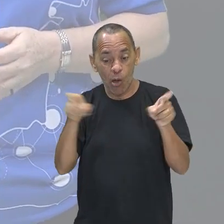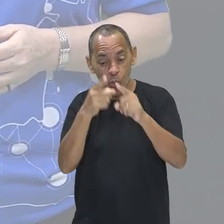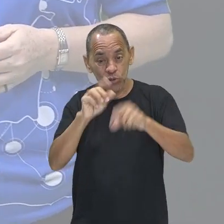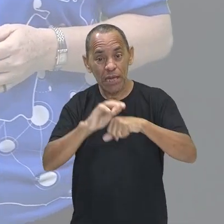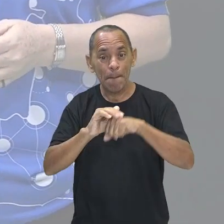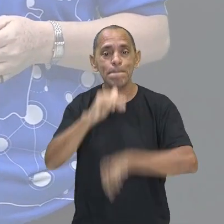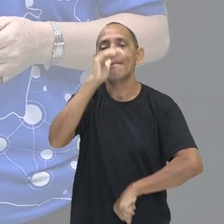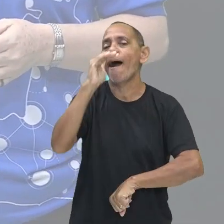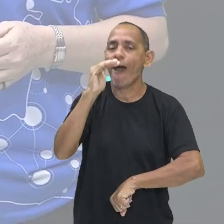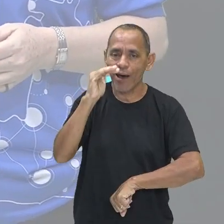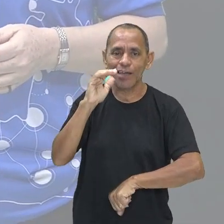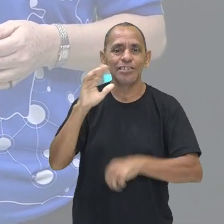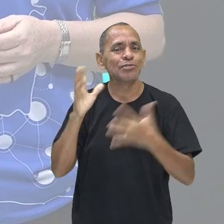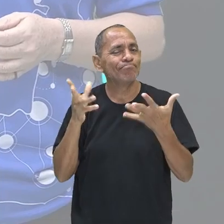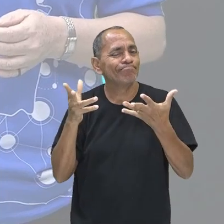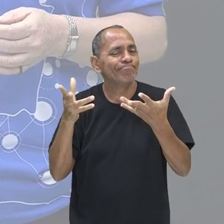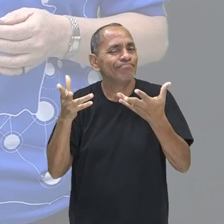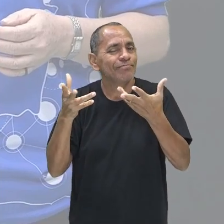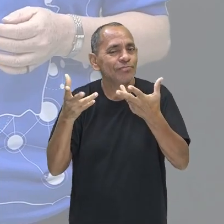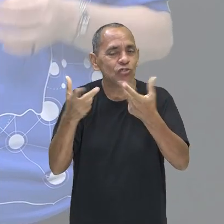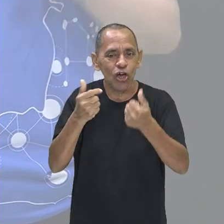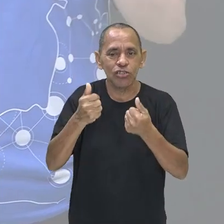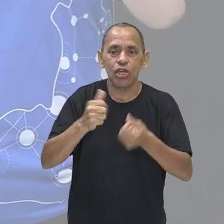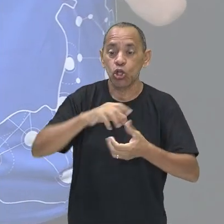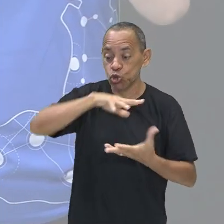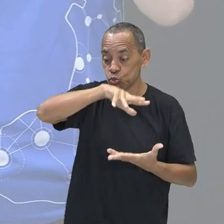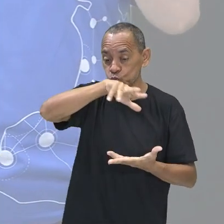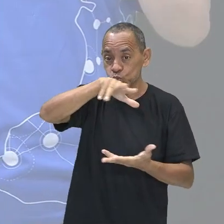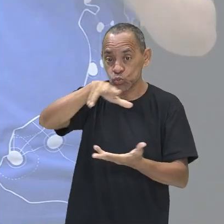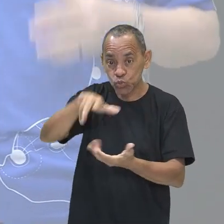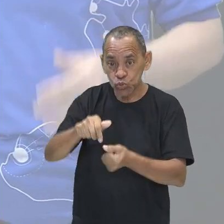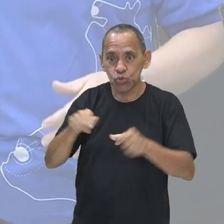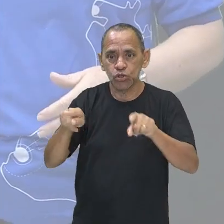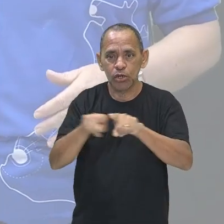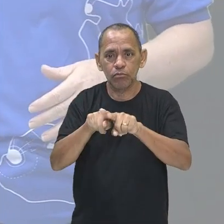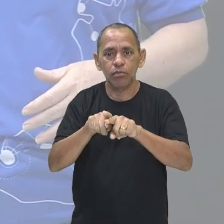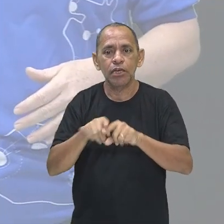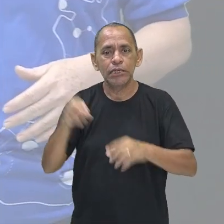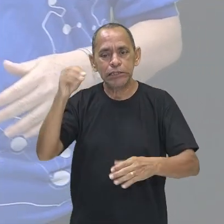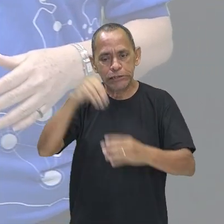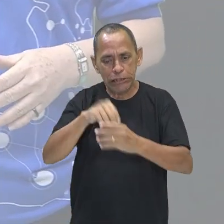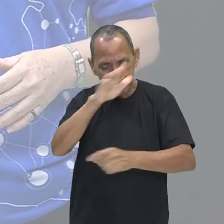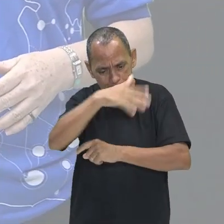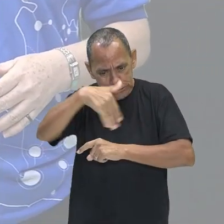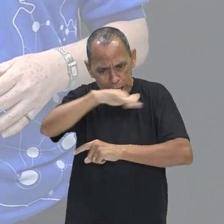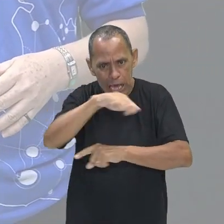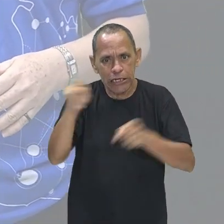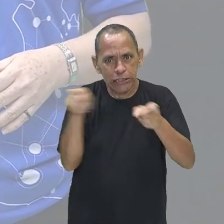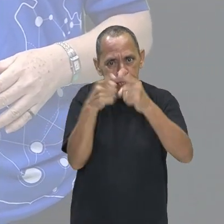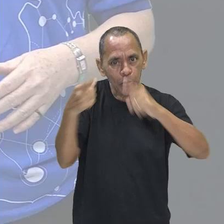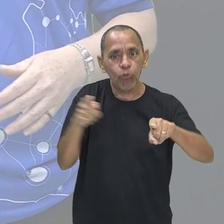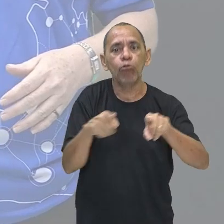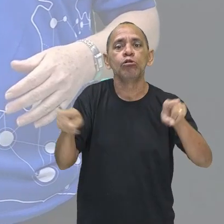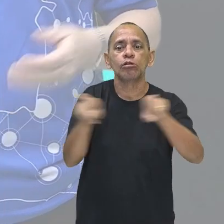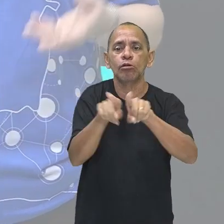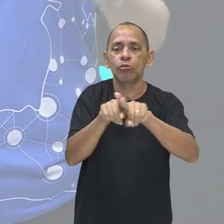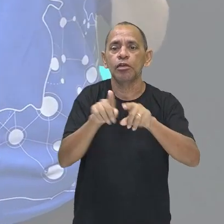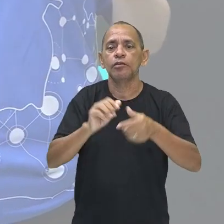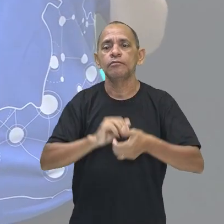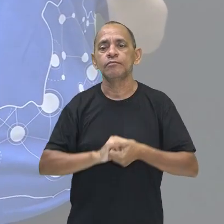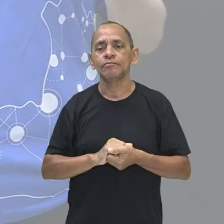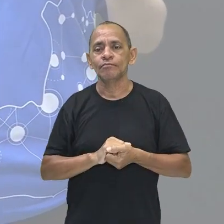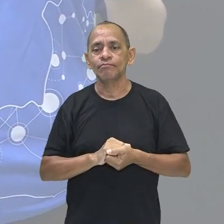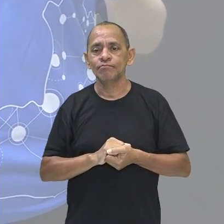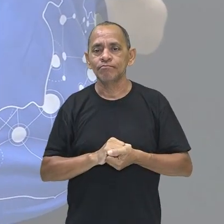humanidade. Gente, isso é muito importante para o Brasil no ramo da música, né? Então, já pensou?